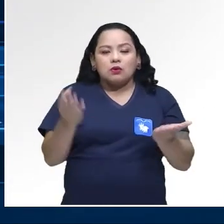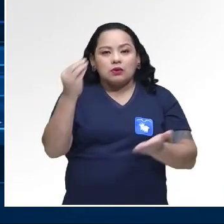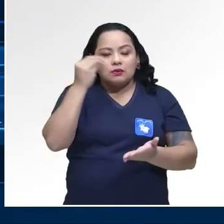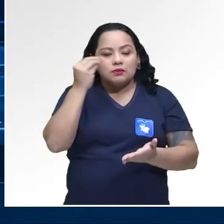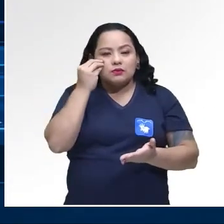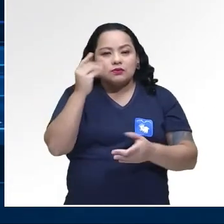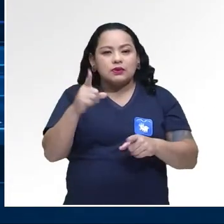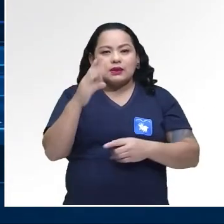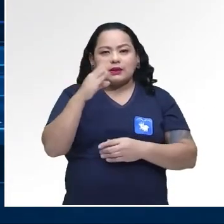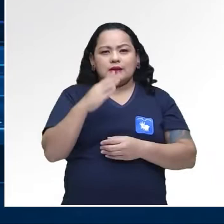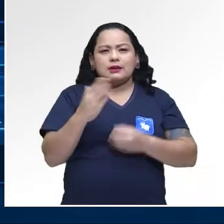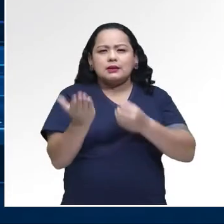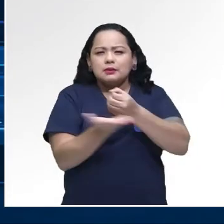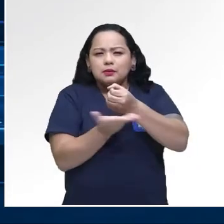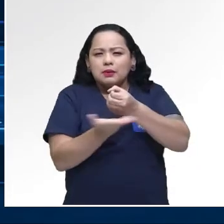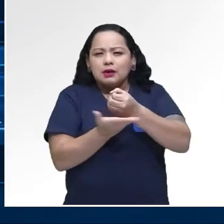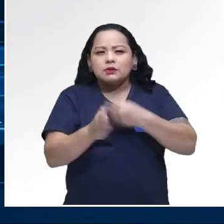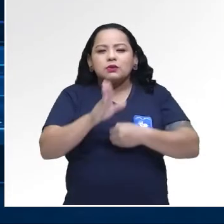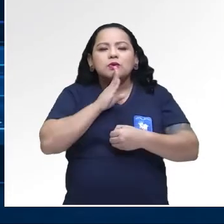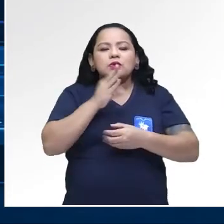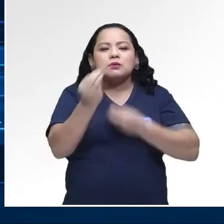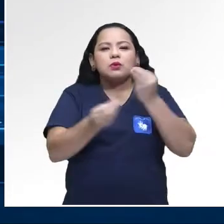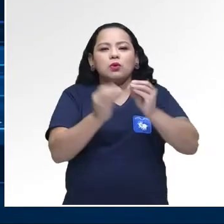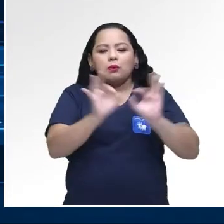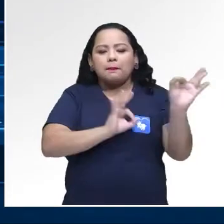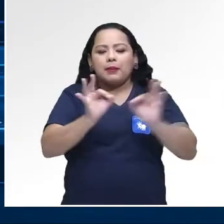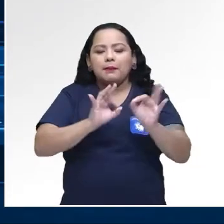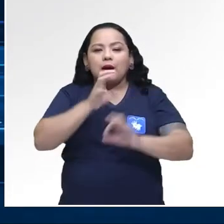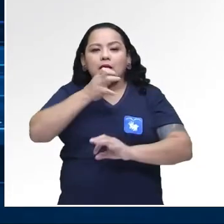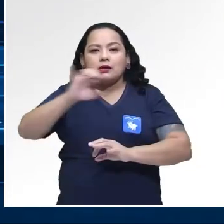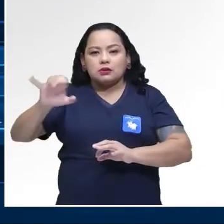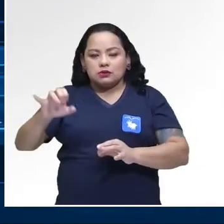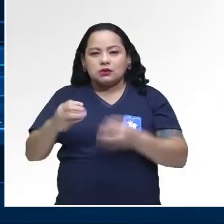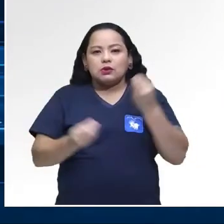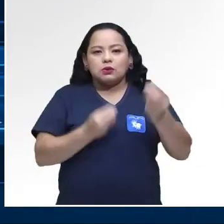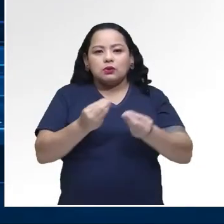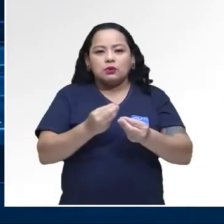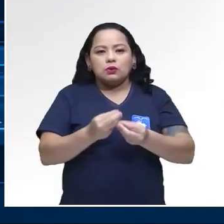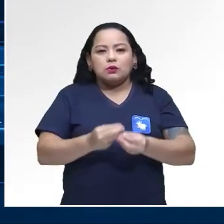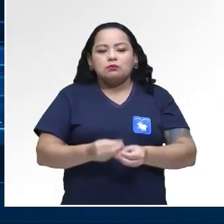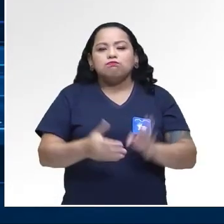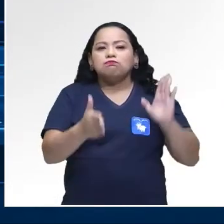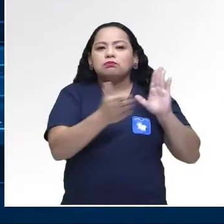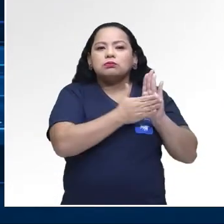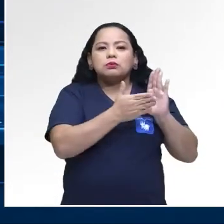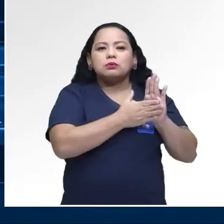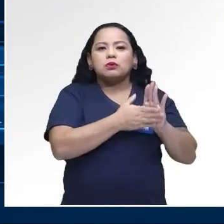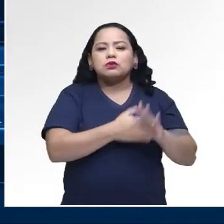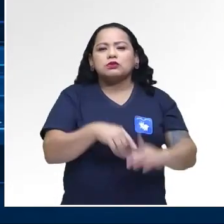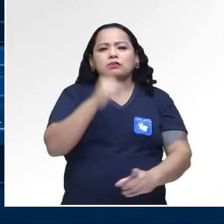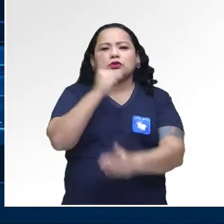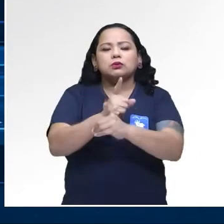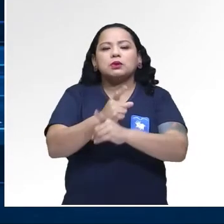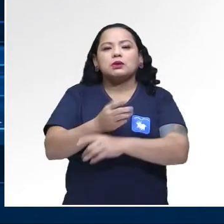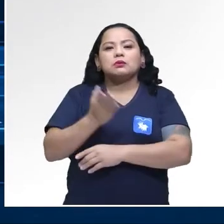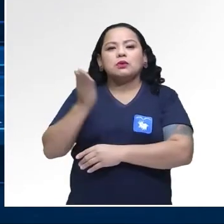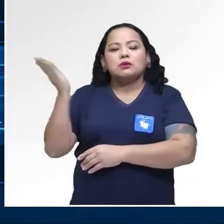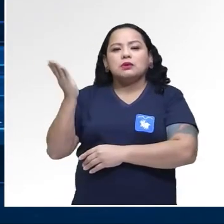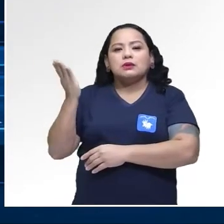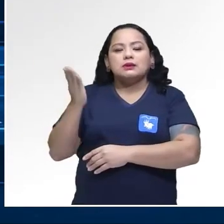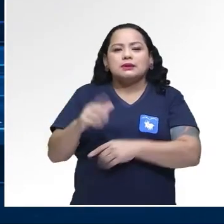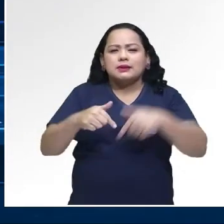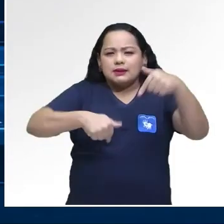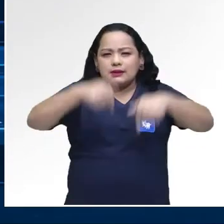que o princípio básico para a produção de eletricidade foi estabelecido por esse aí químico